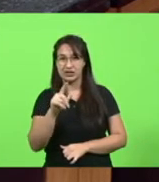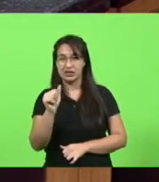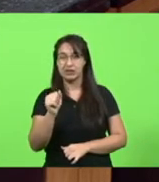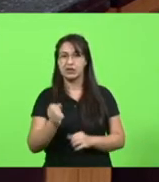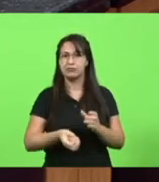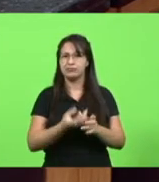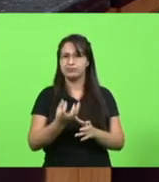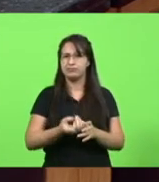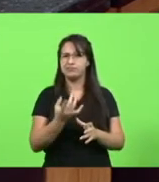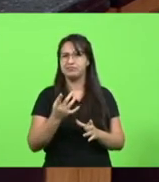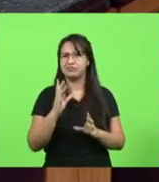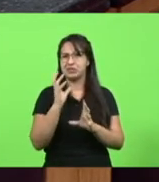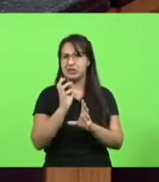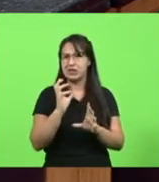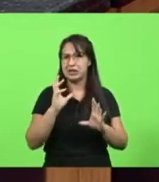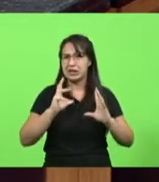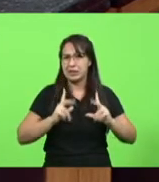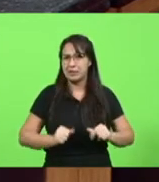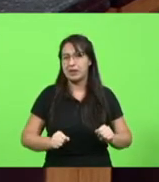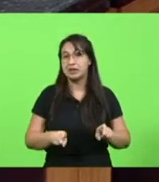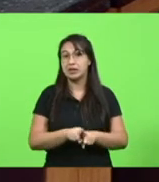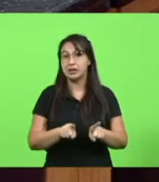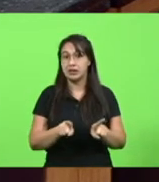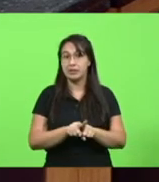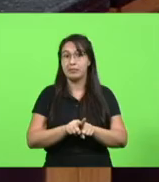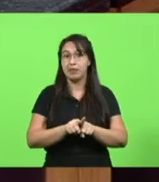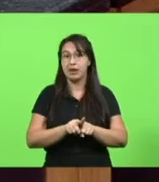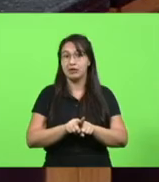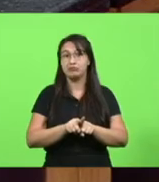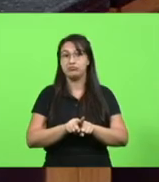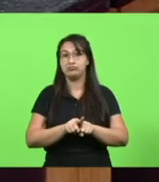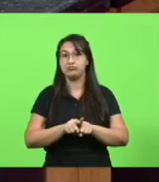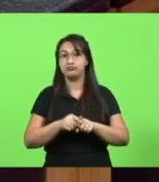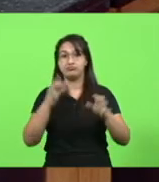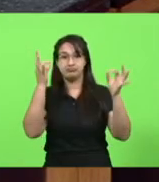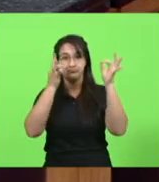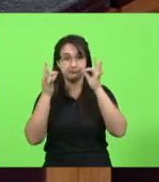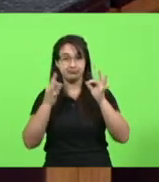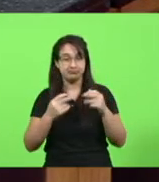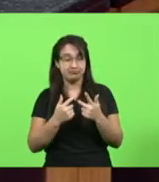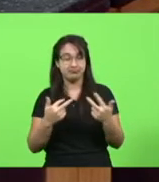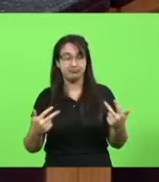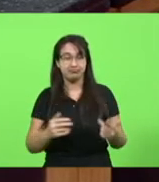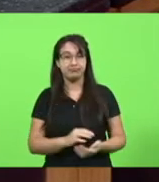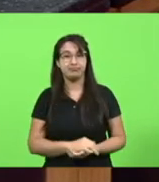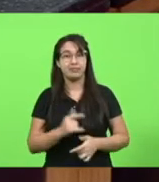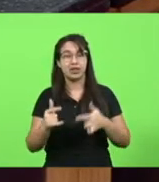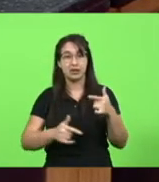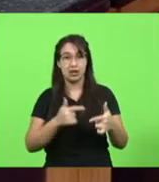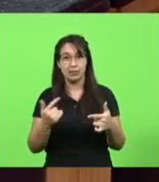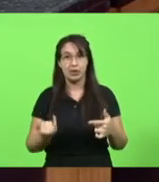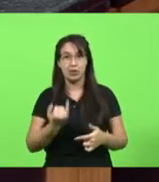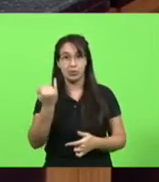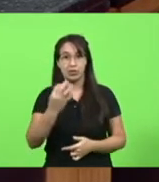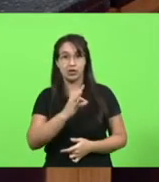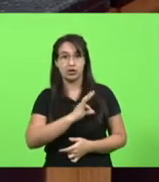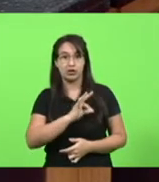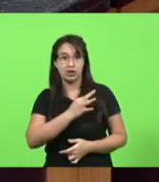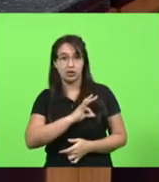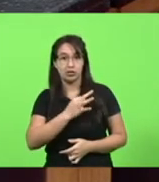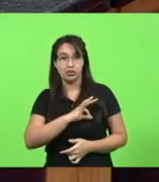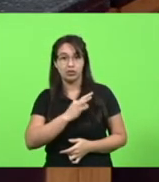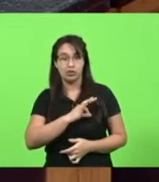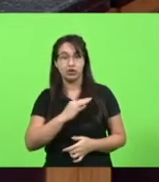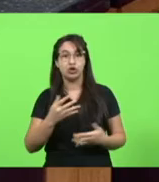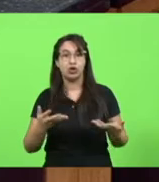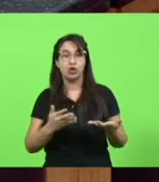produto de limpeza e até de cosmético. E nós temos trabalho de ponta, de alta tecnologia, que colocaram agora